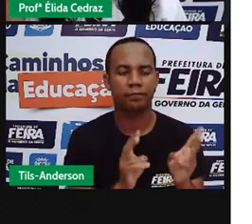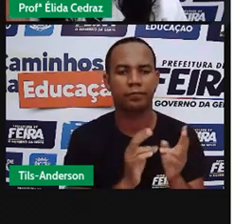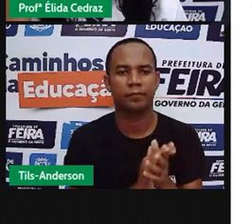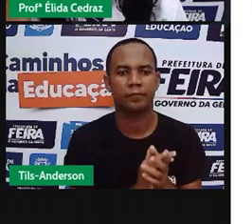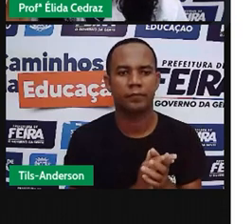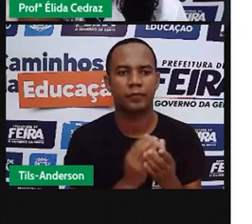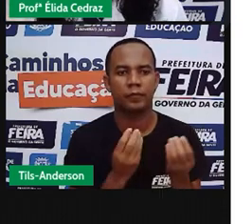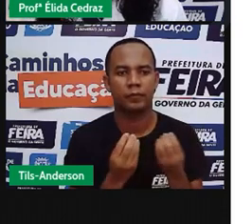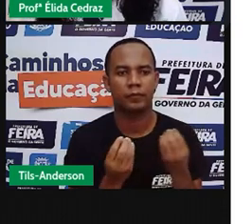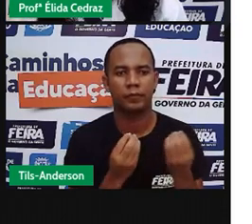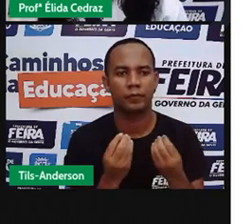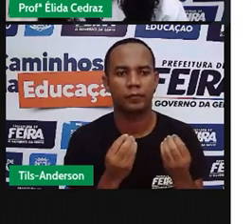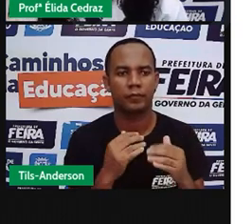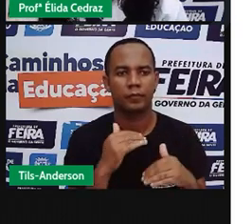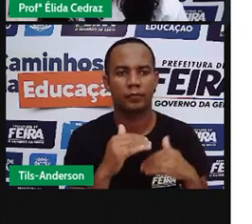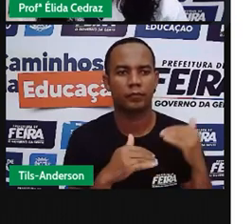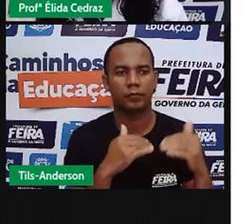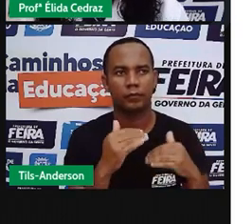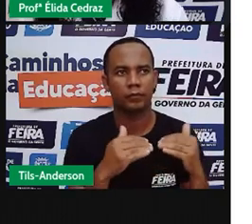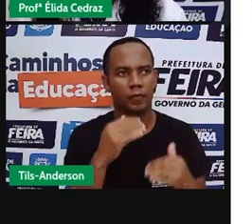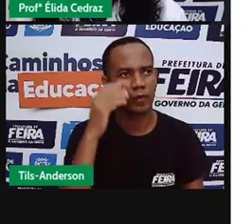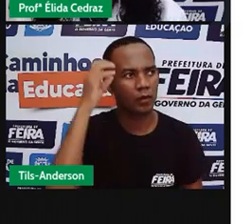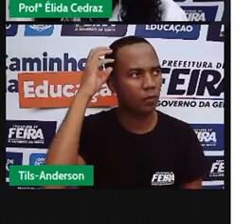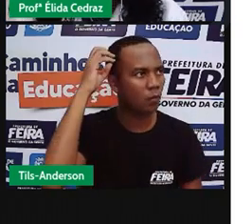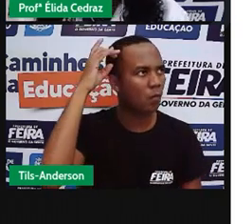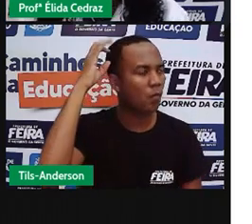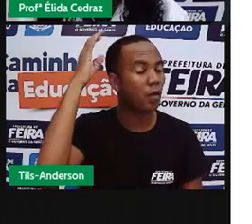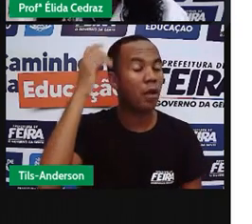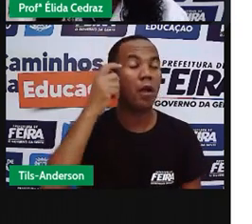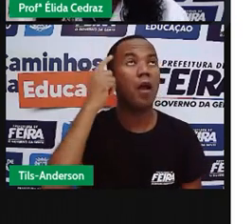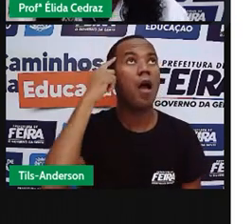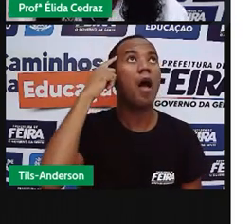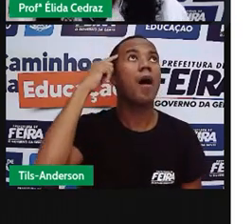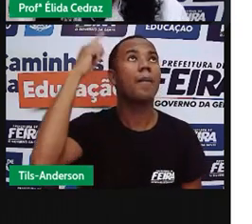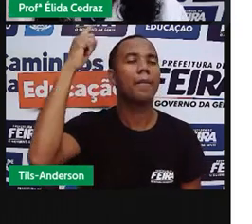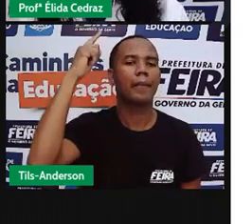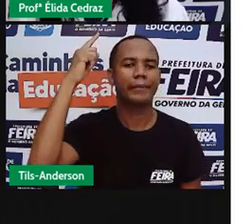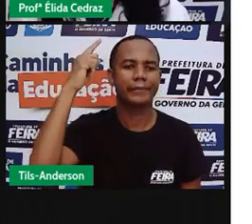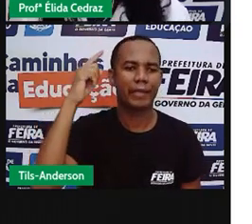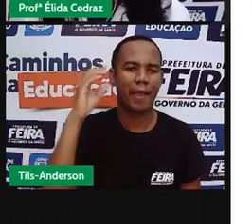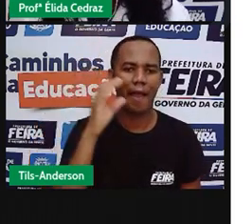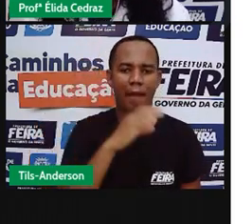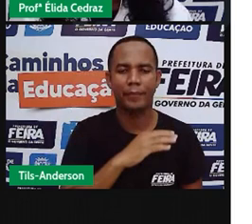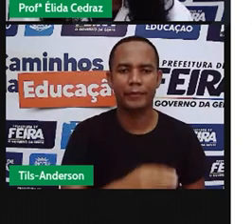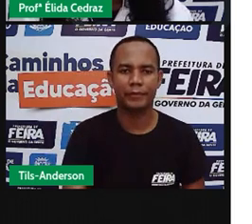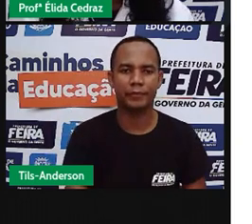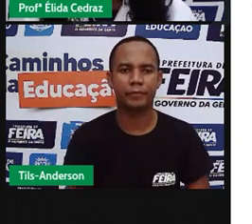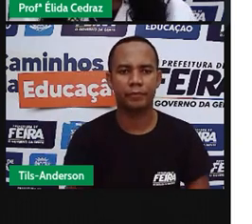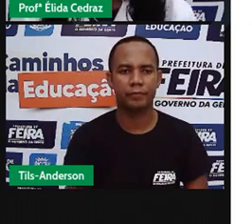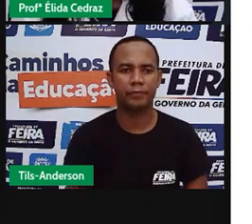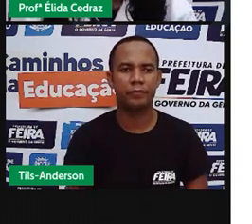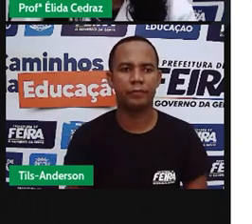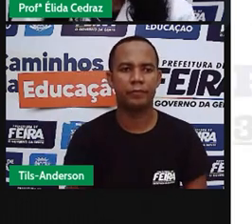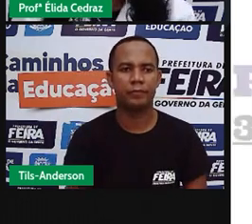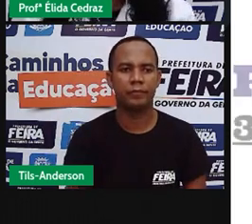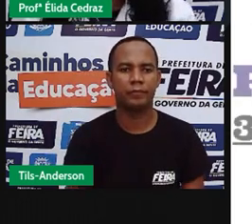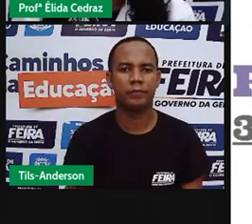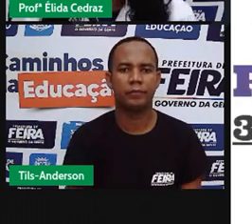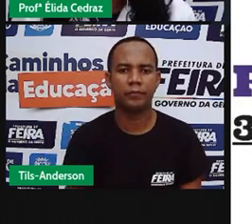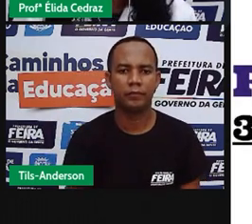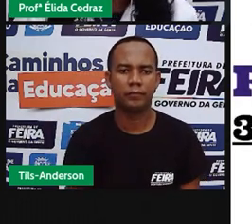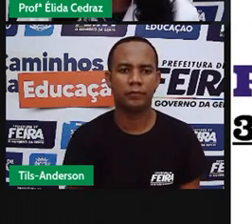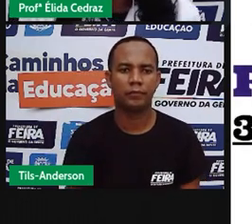para deixar a gente com o cérebro ó, bem fresquinho, pensando bem rápido. O nosso